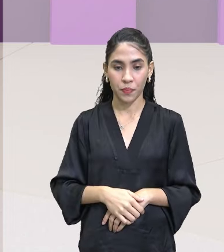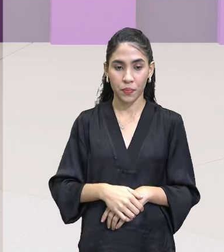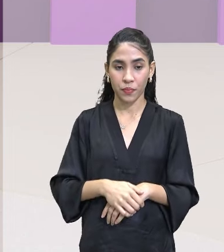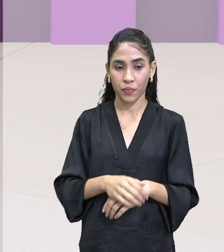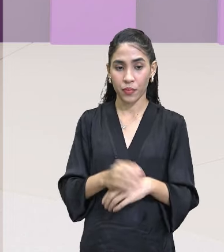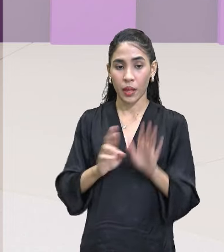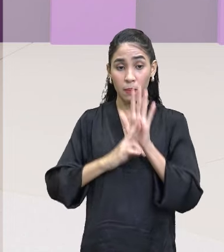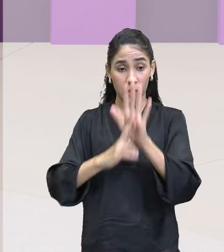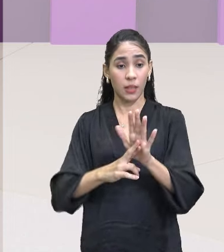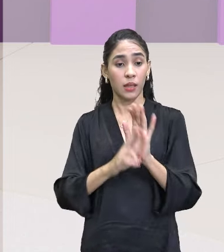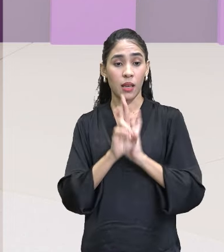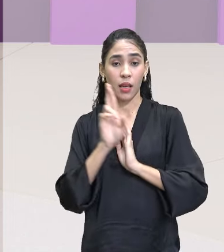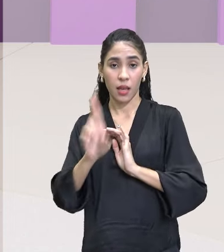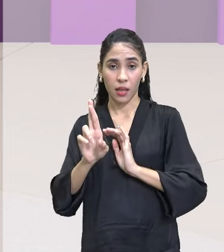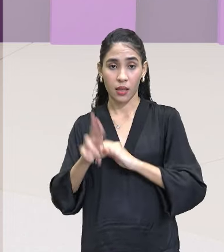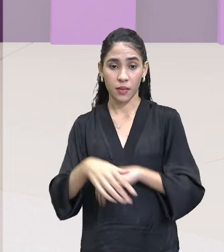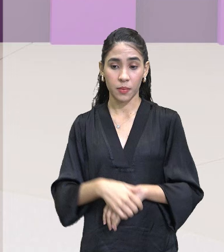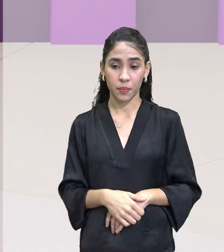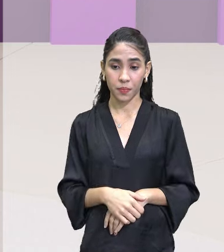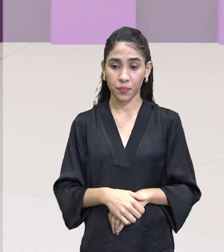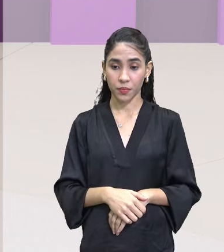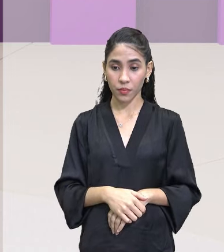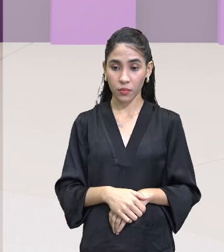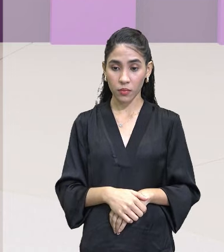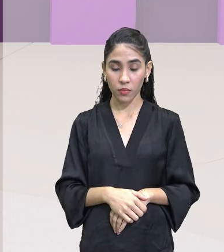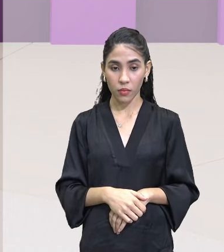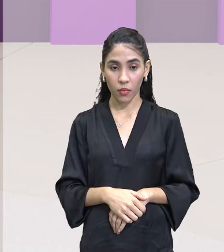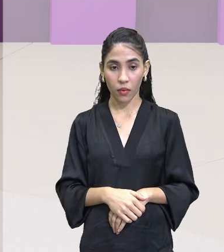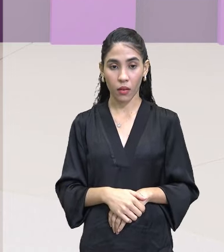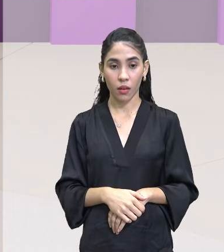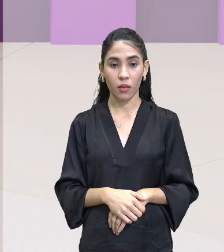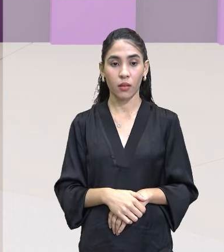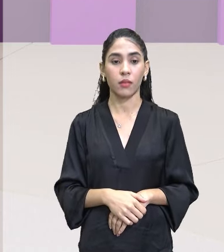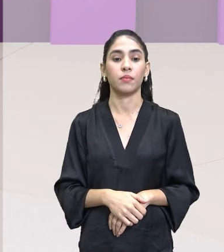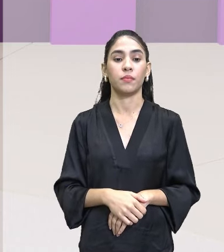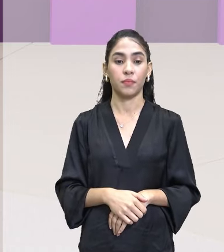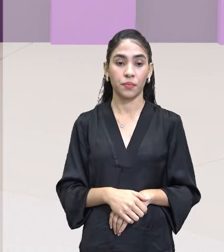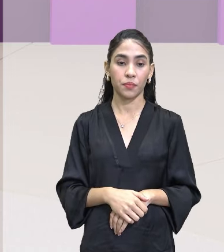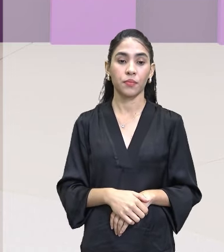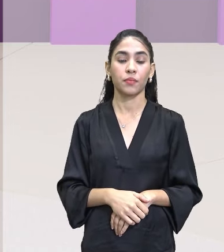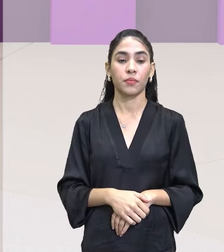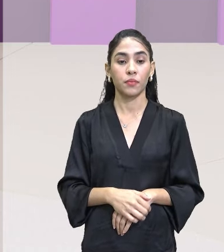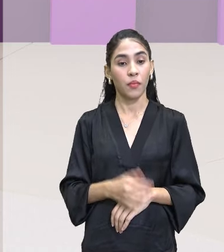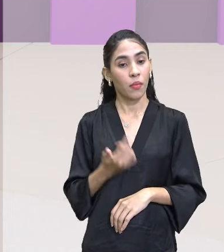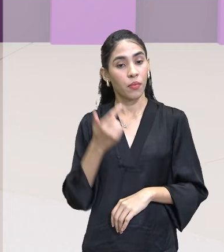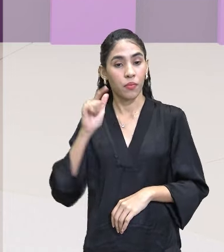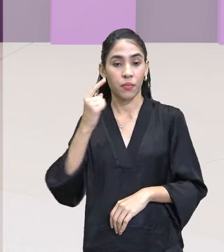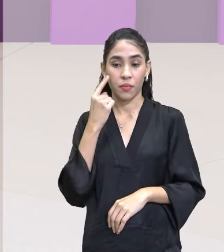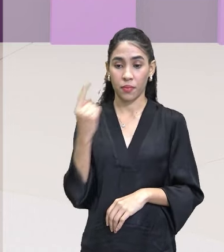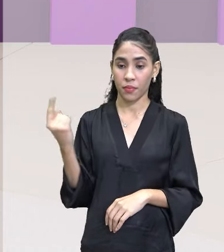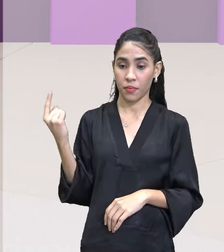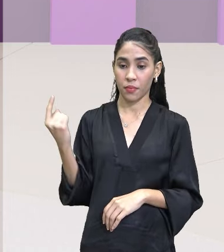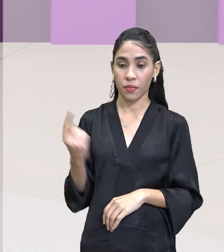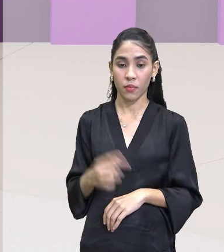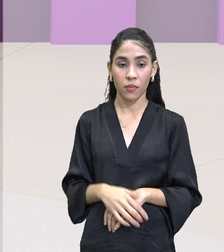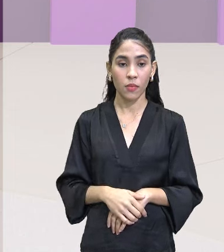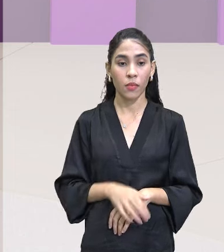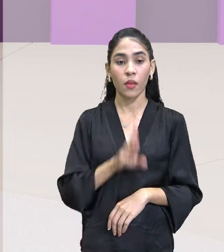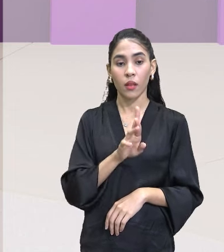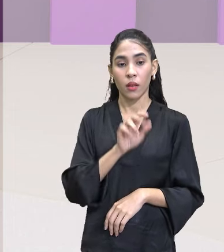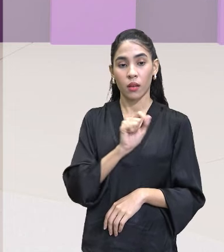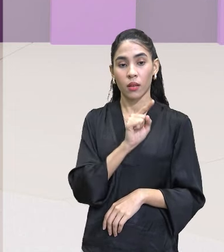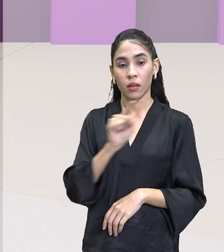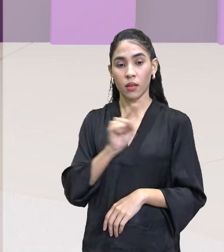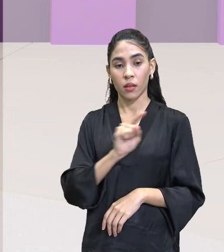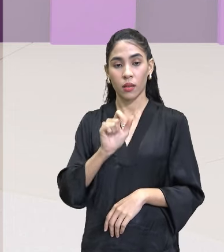R, tá ok? Próximo aí, vamos continuar para deixar bem bonito esse mapa. Temos aí a razão, que é